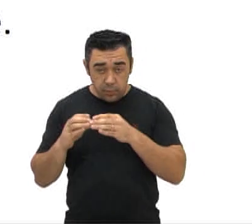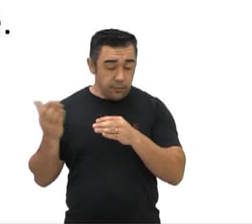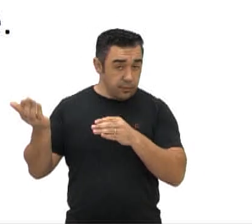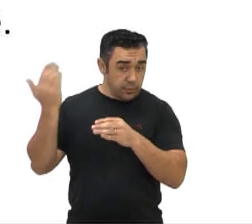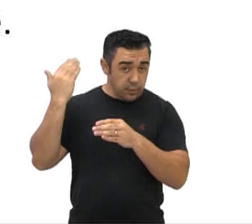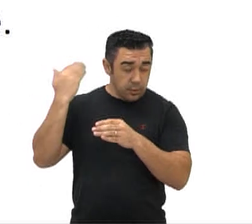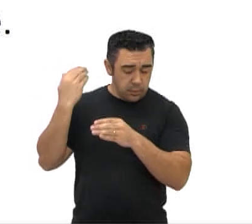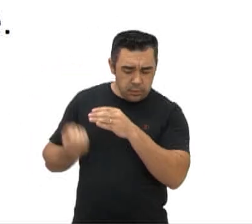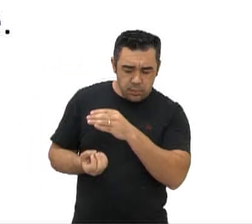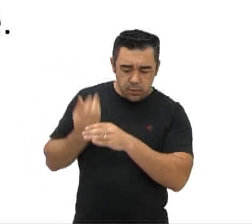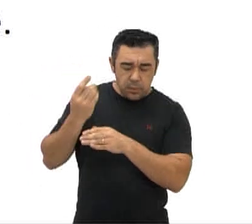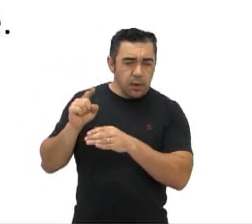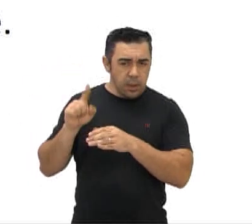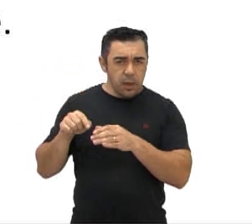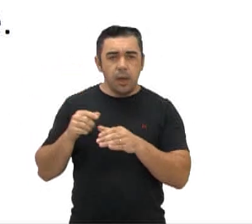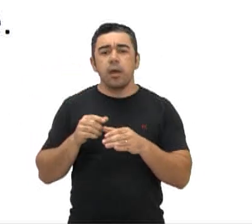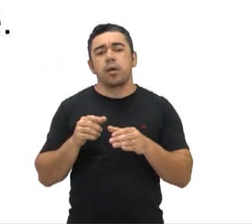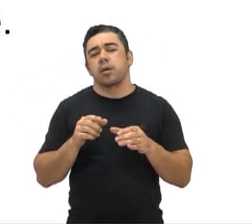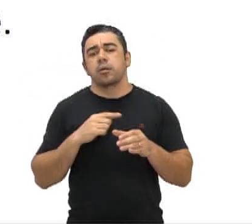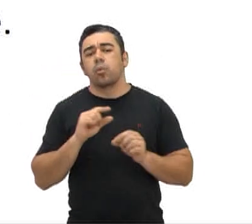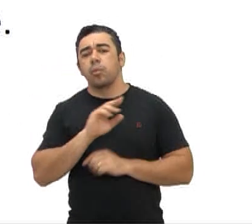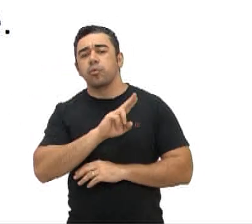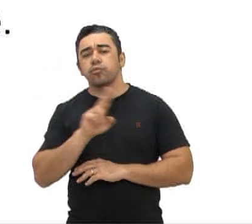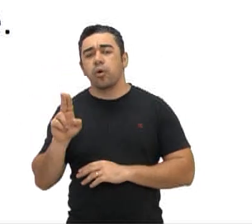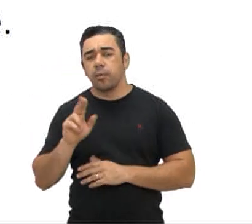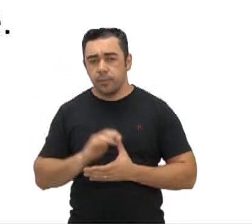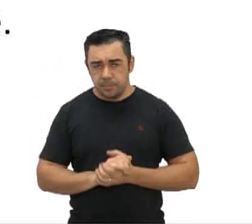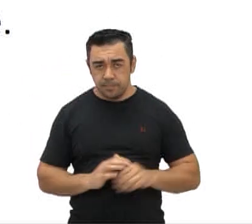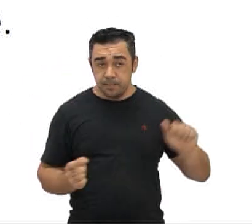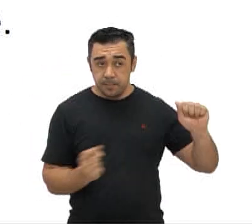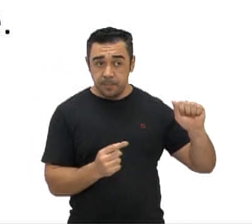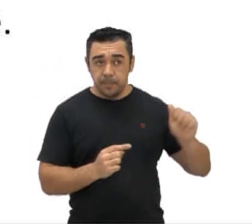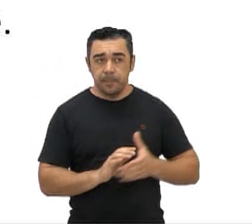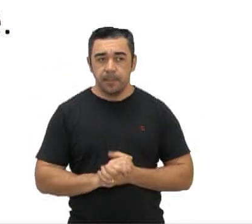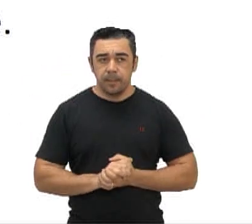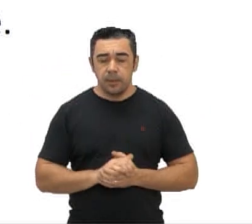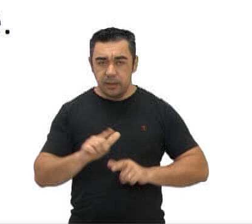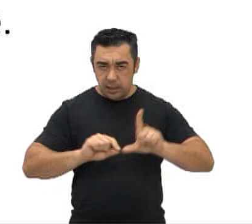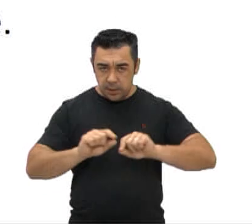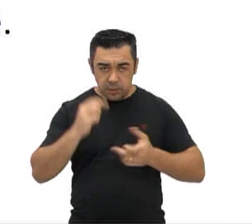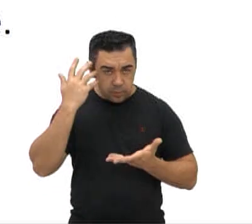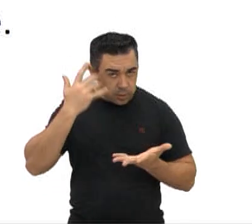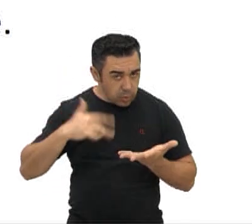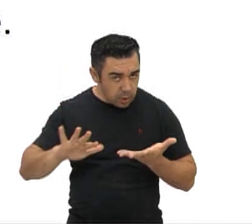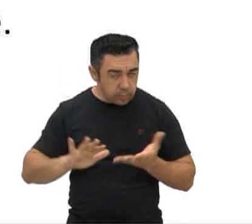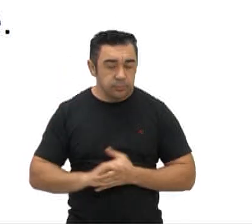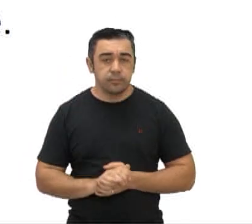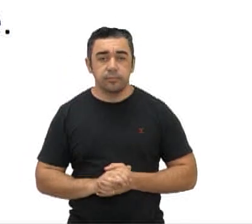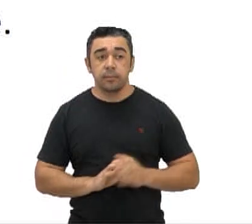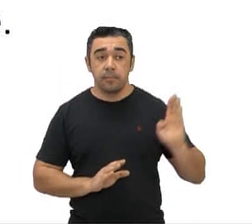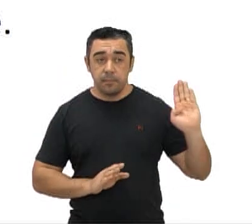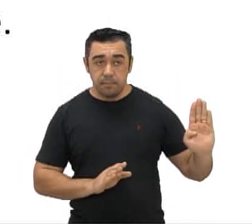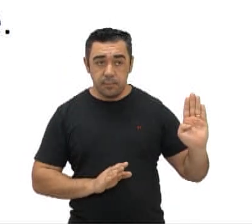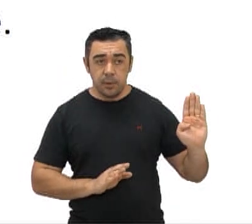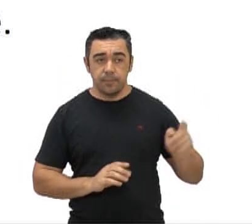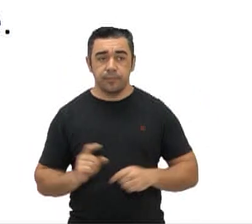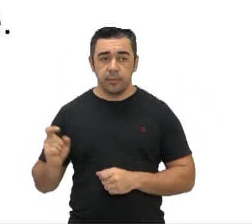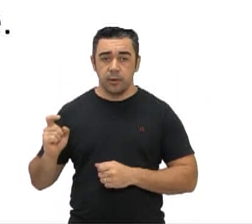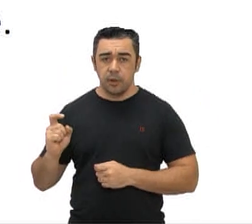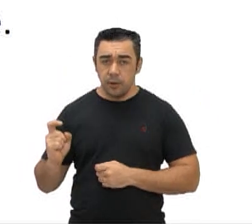ancestral através de um processo conhecido por letra A, seleção natural, letra